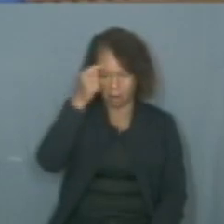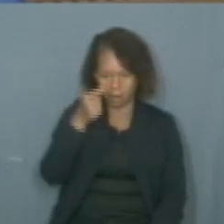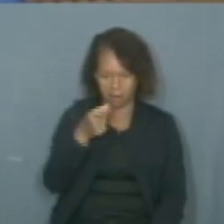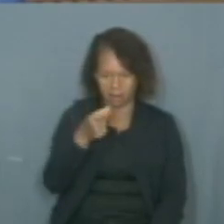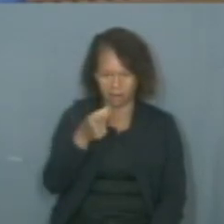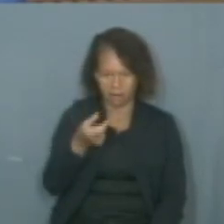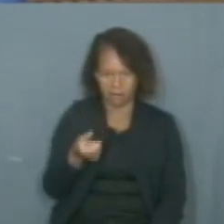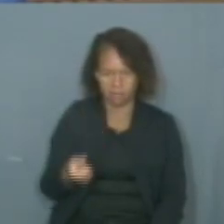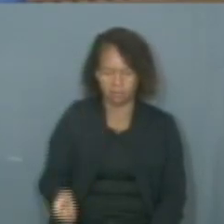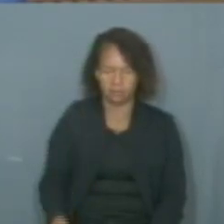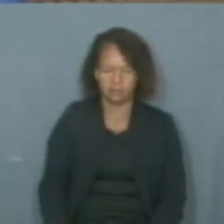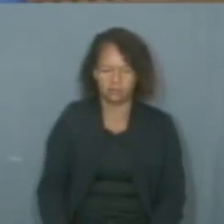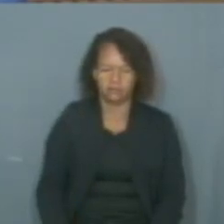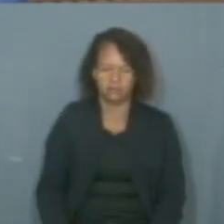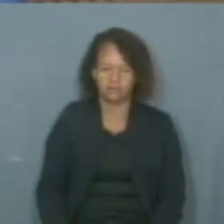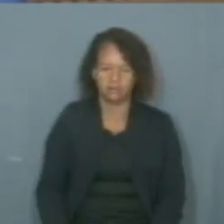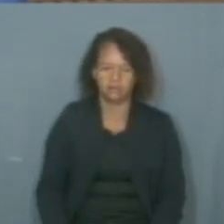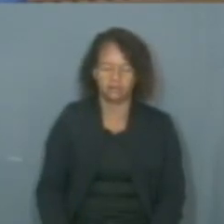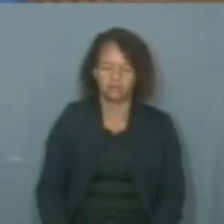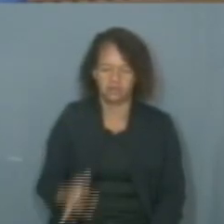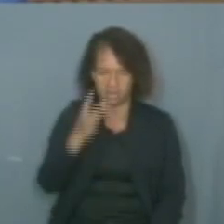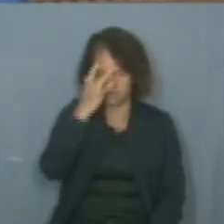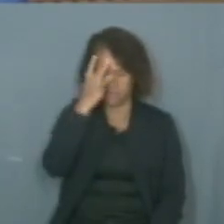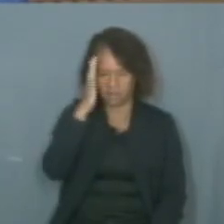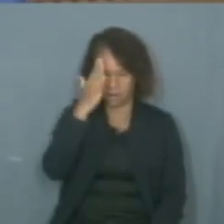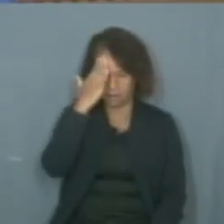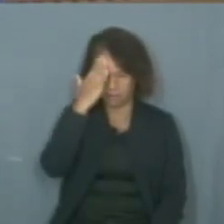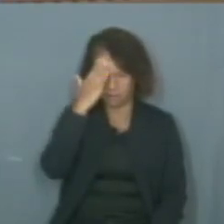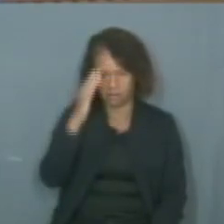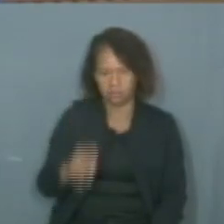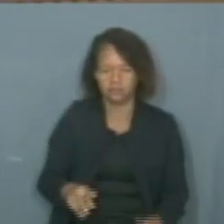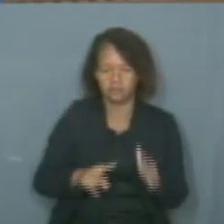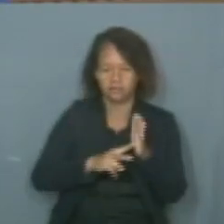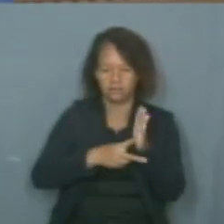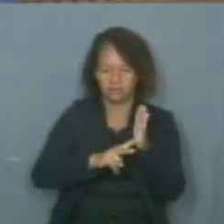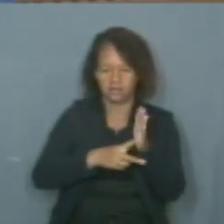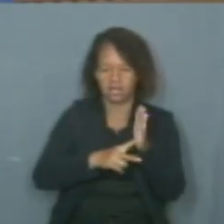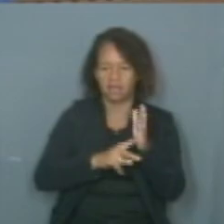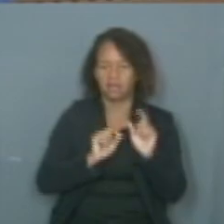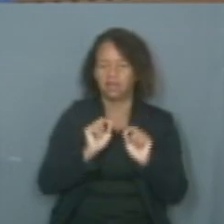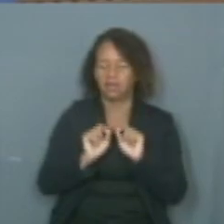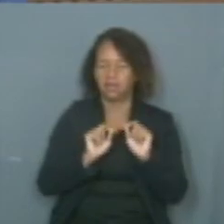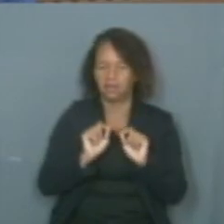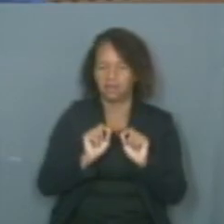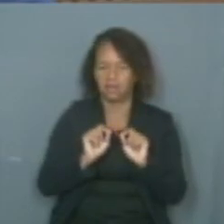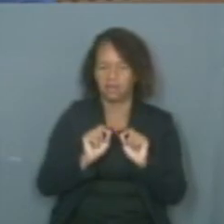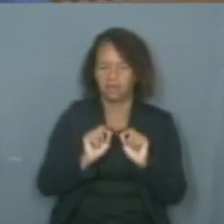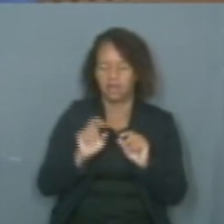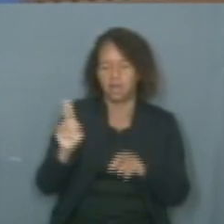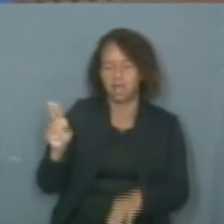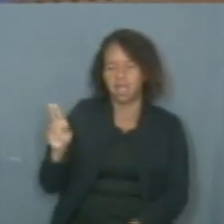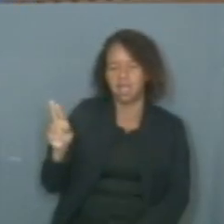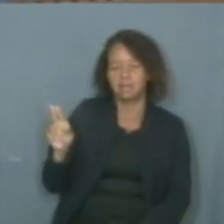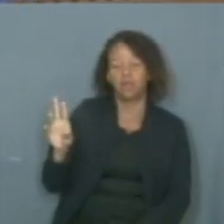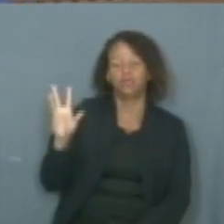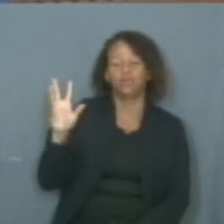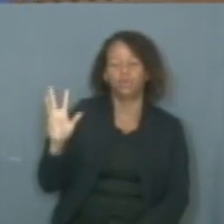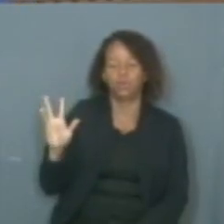vereadora? Vamos lá, é fácil de entender aqui. Para o sindicato de quem? Do irmão do